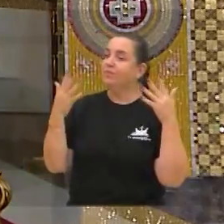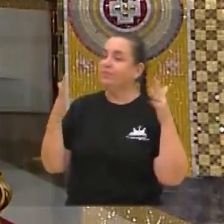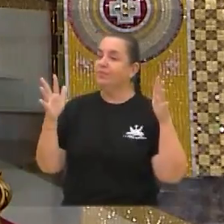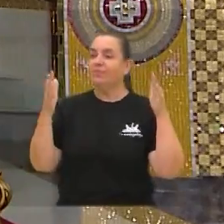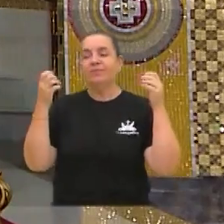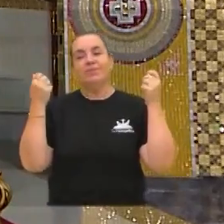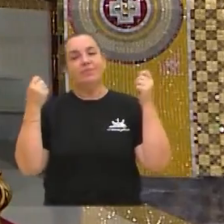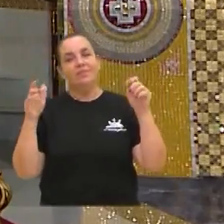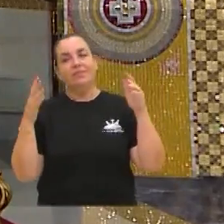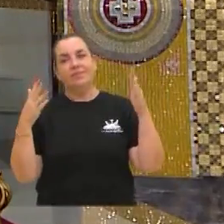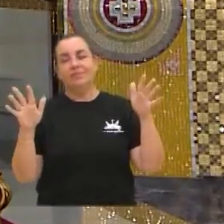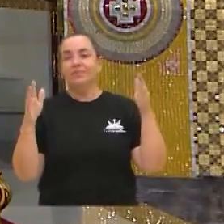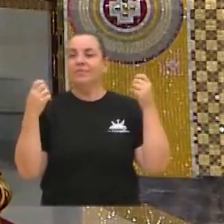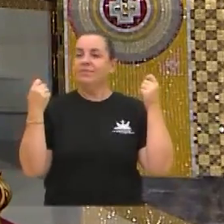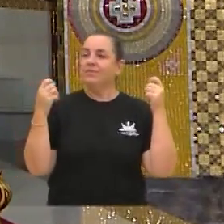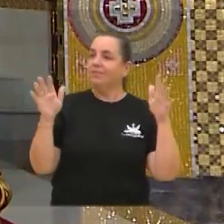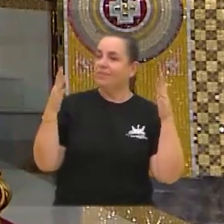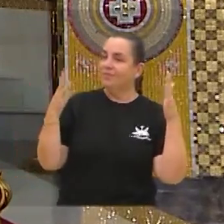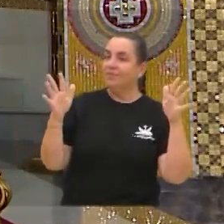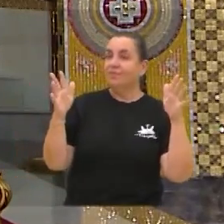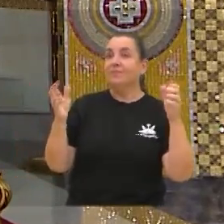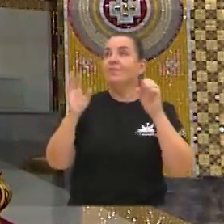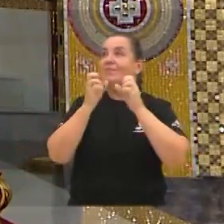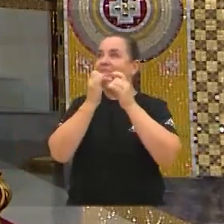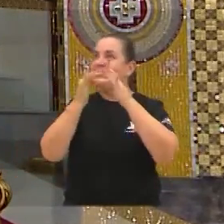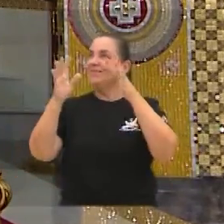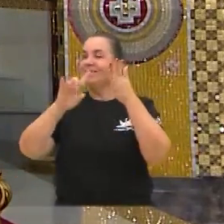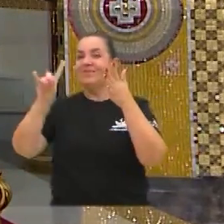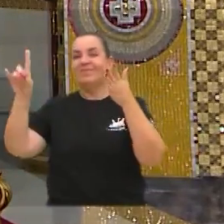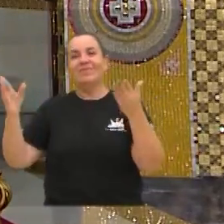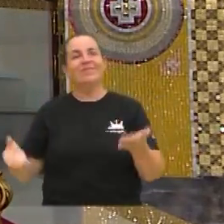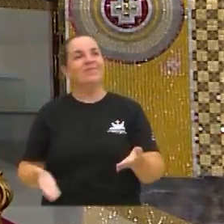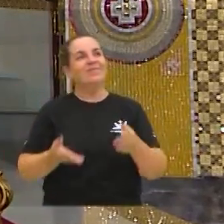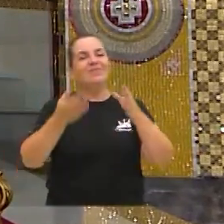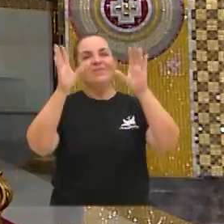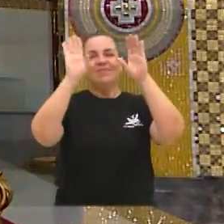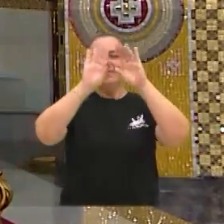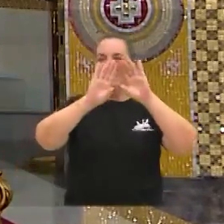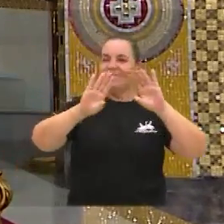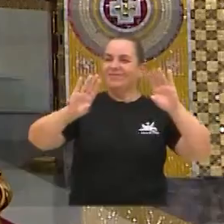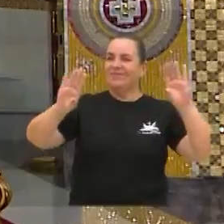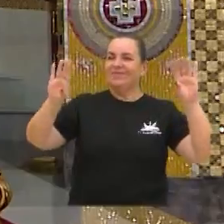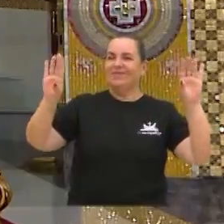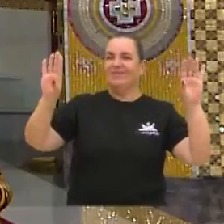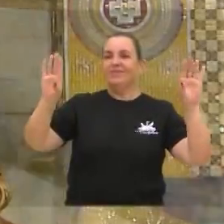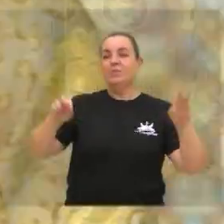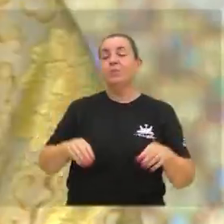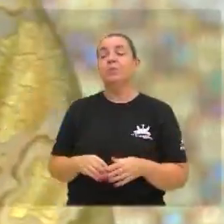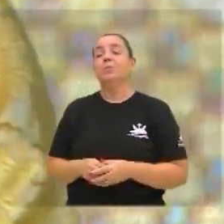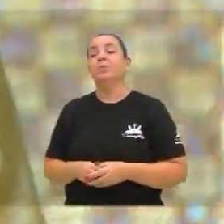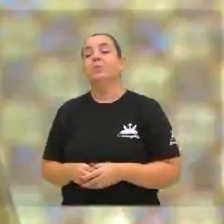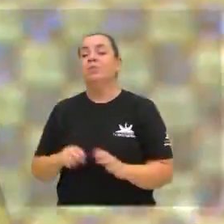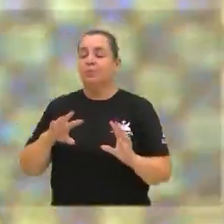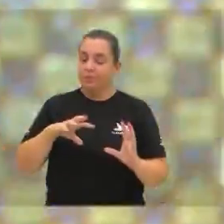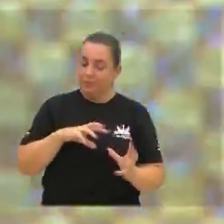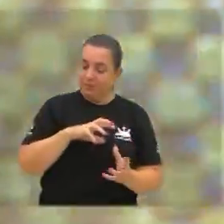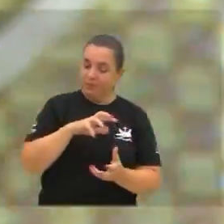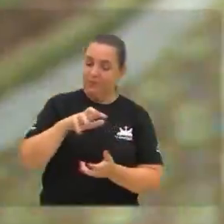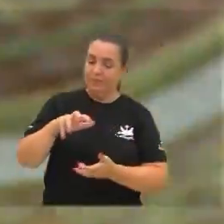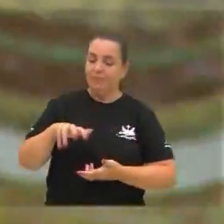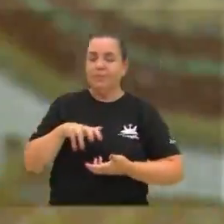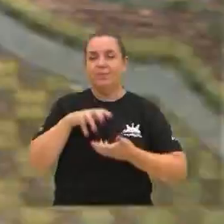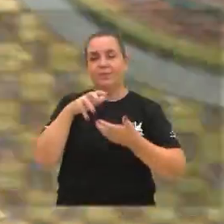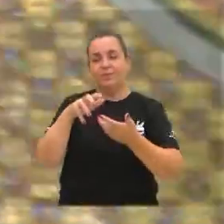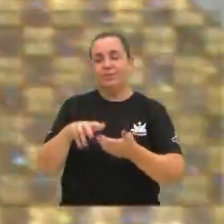Aleluia, aleluia, glória a Deus nos altos céus, e